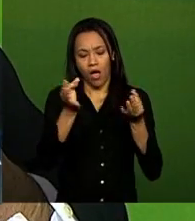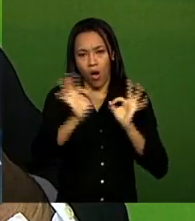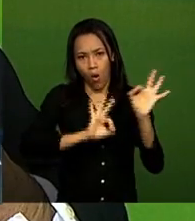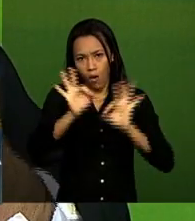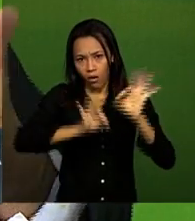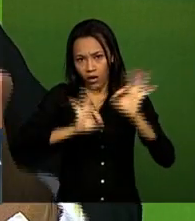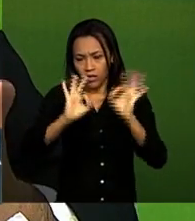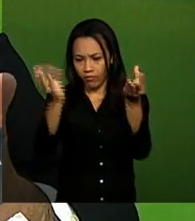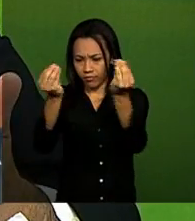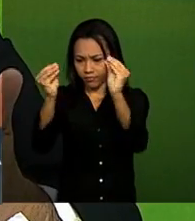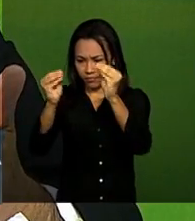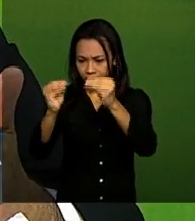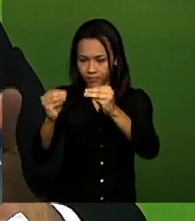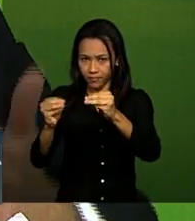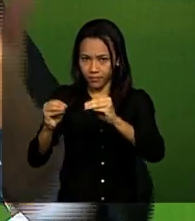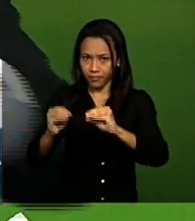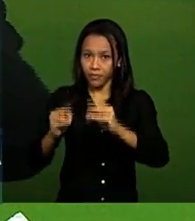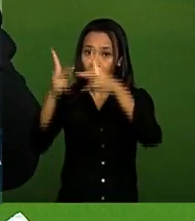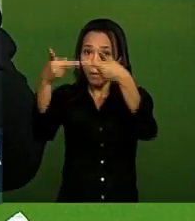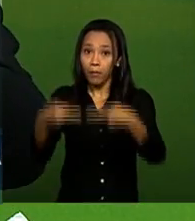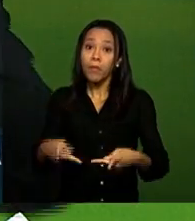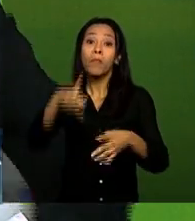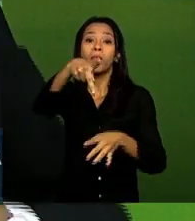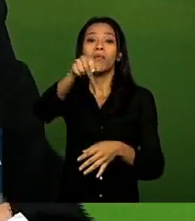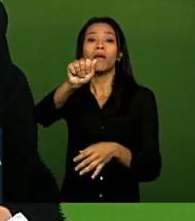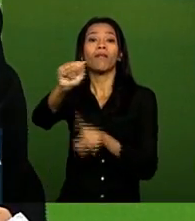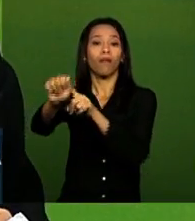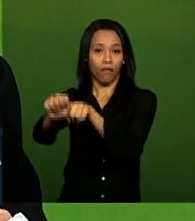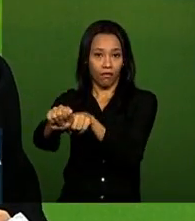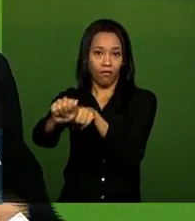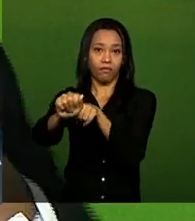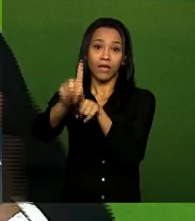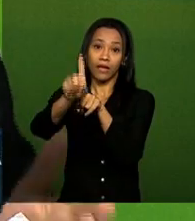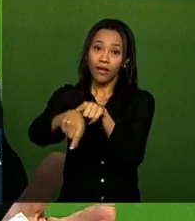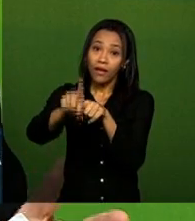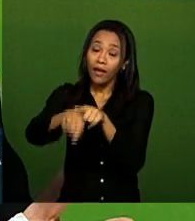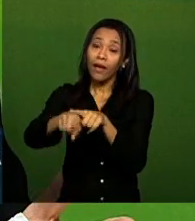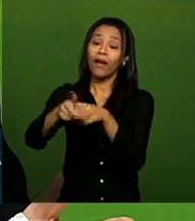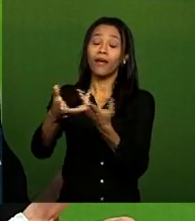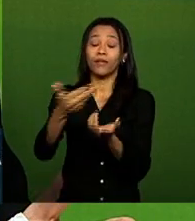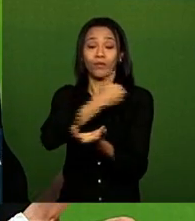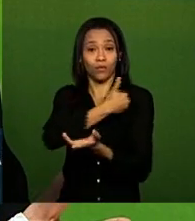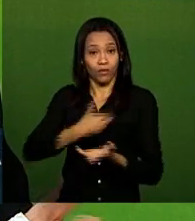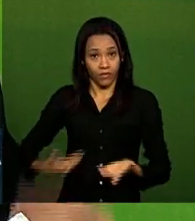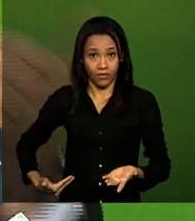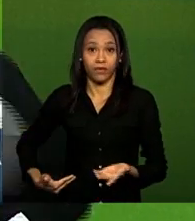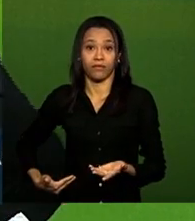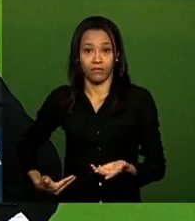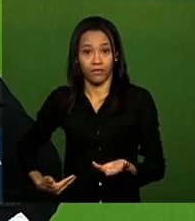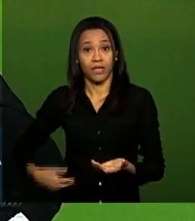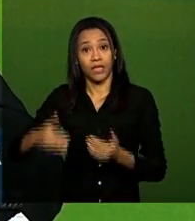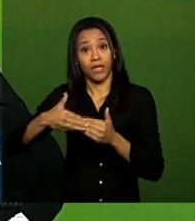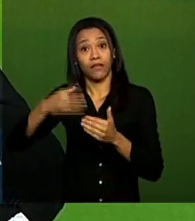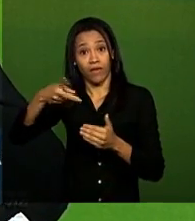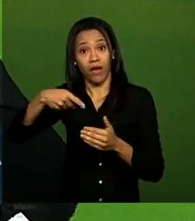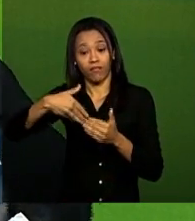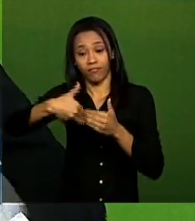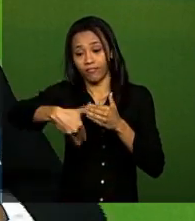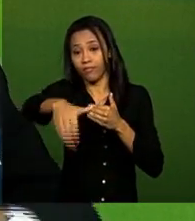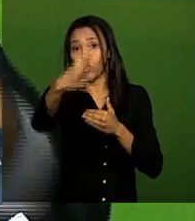plano que na verdade é uma uma agenda estratégica dos investimentos do país pros próximos 4 anos vamos fazer